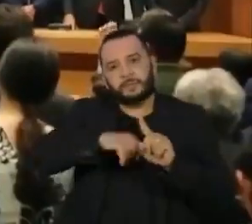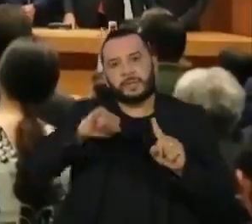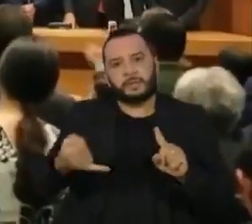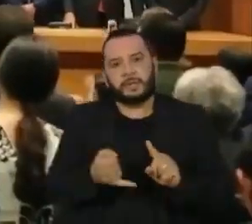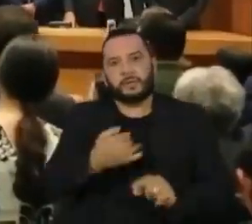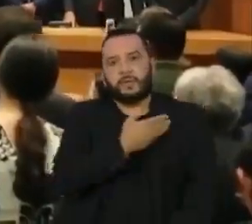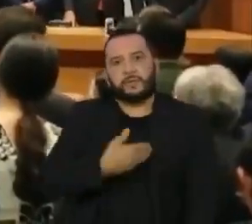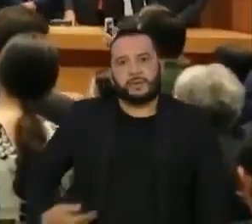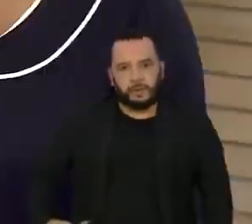os líderes estaduais